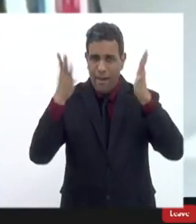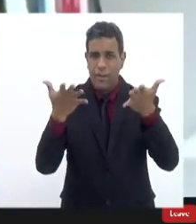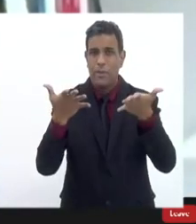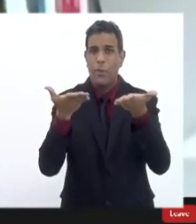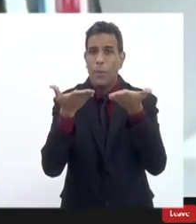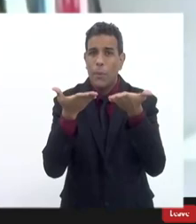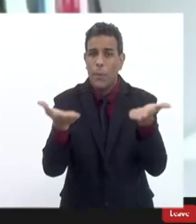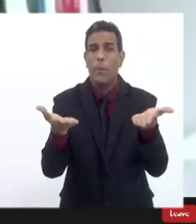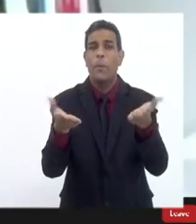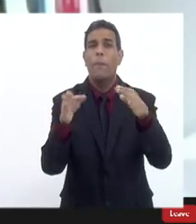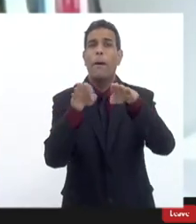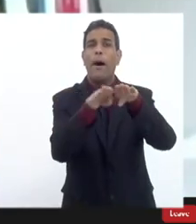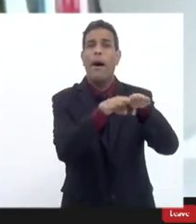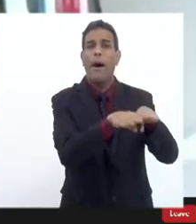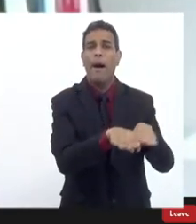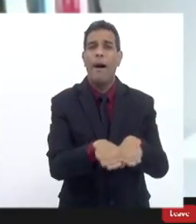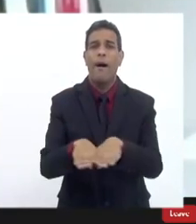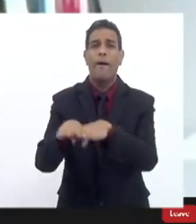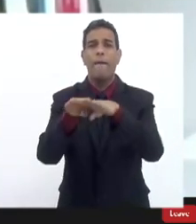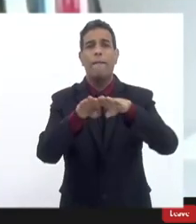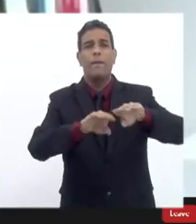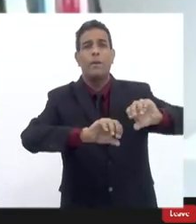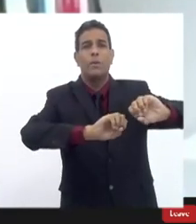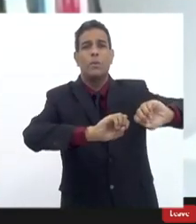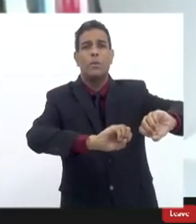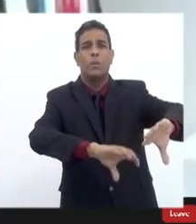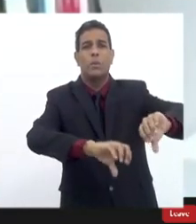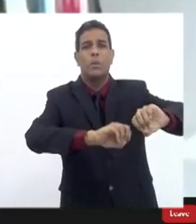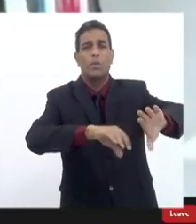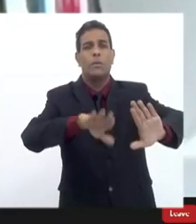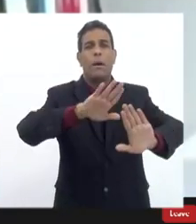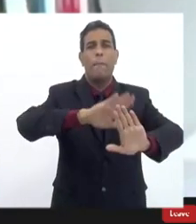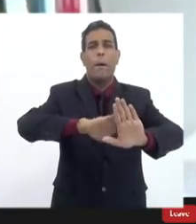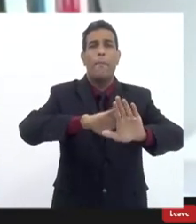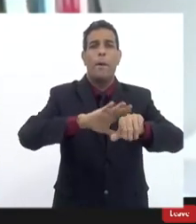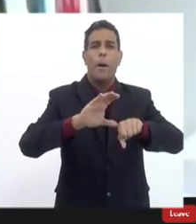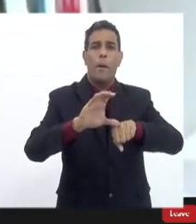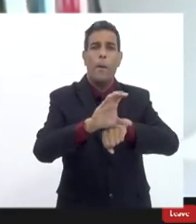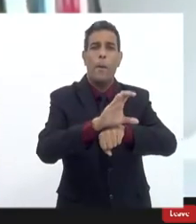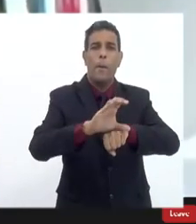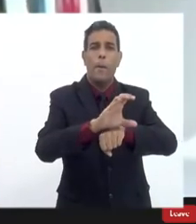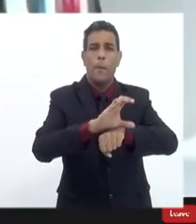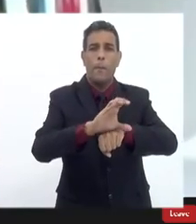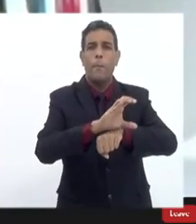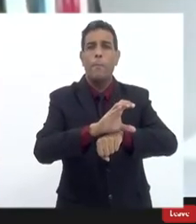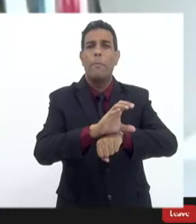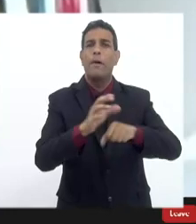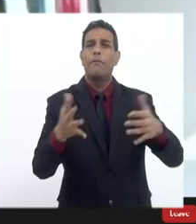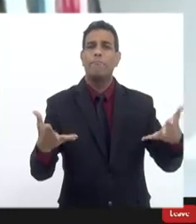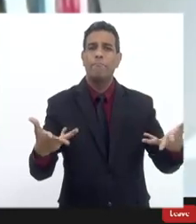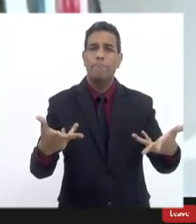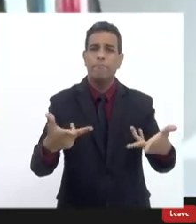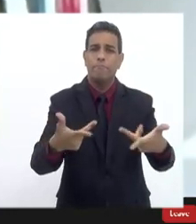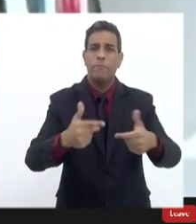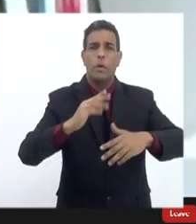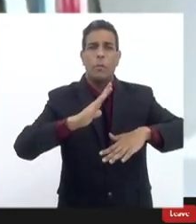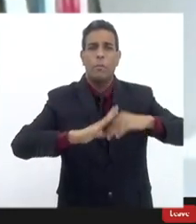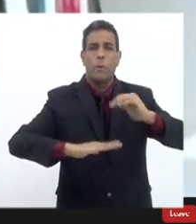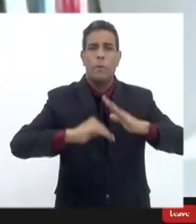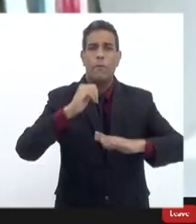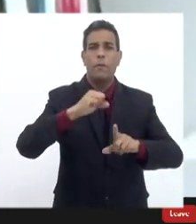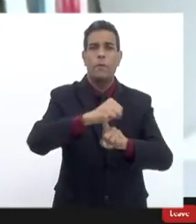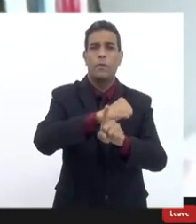oferecer uma educação que está prevista constitucionalmente, que é uma educação de qualidade